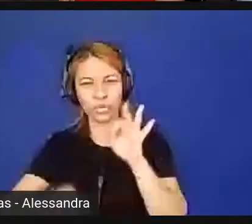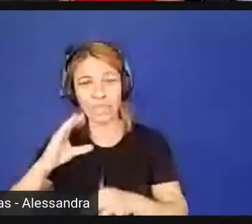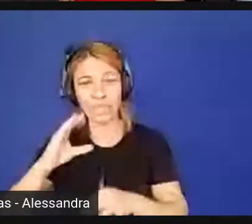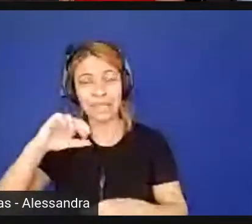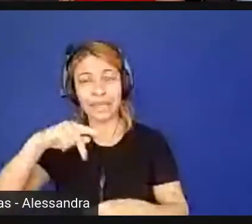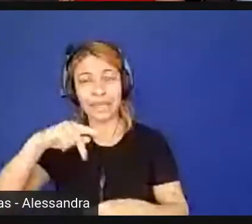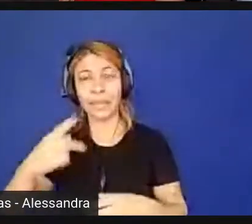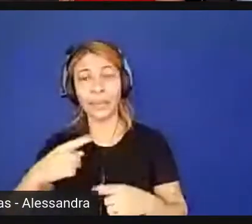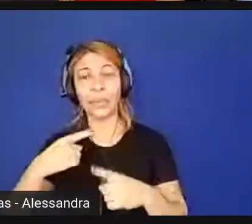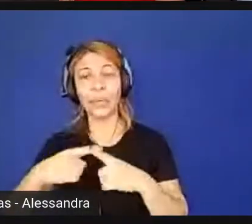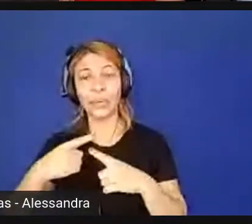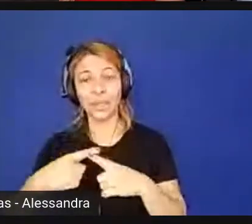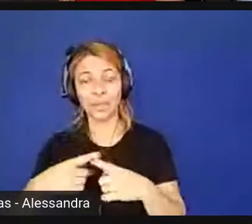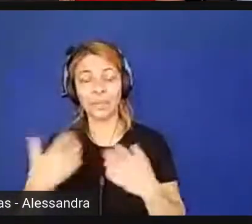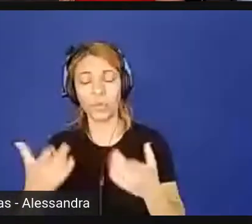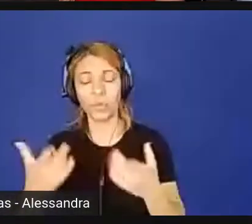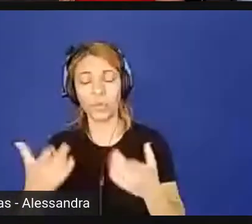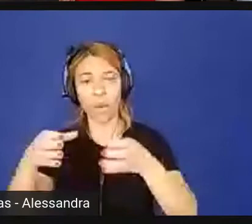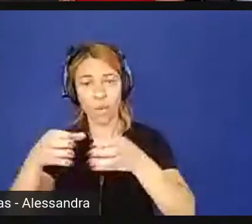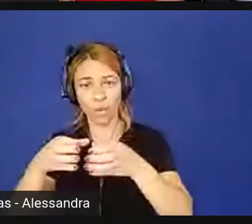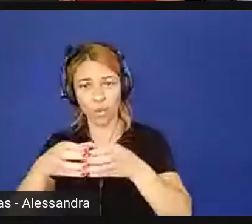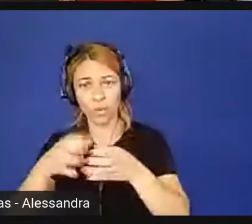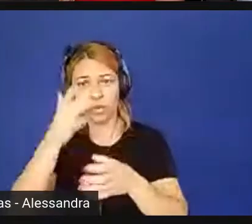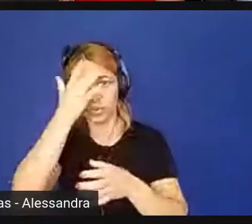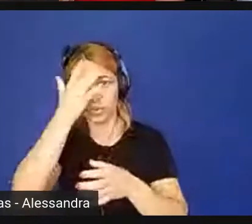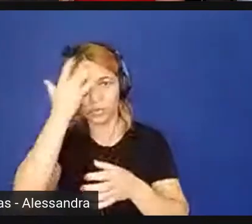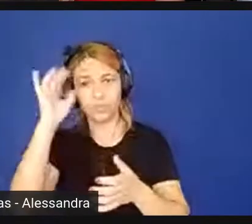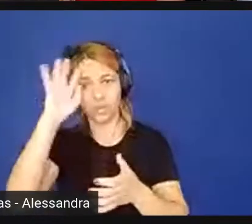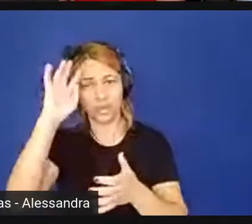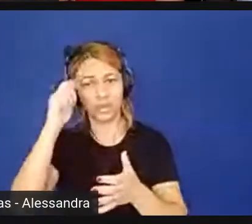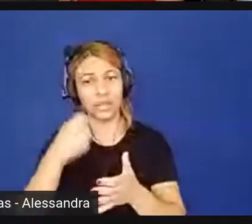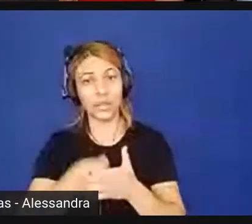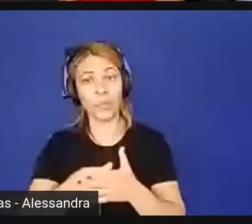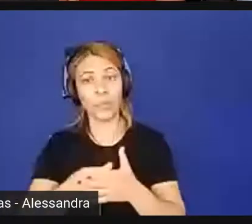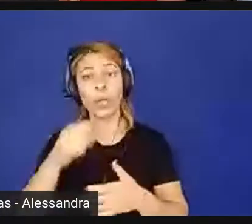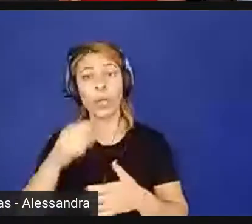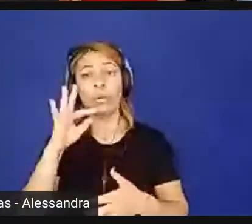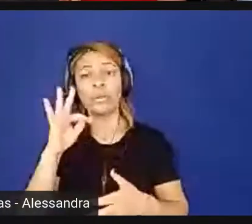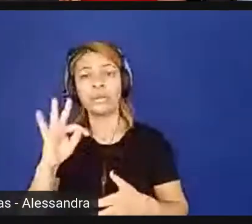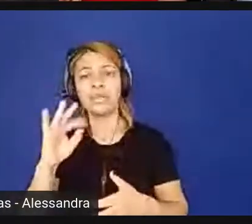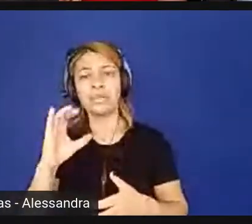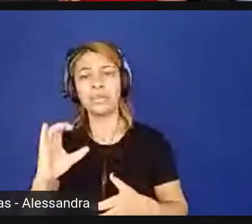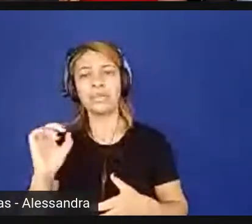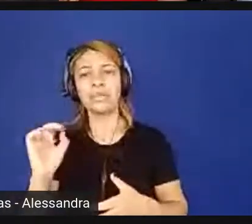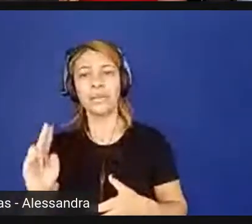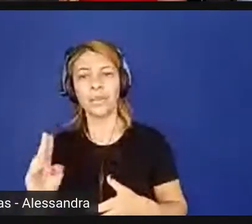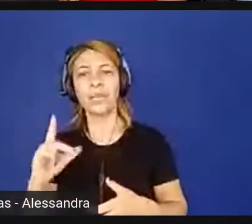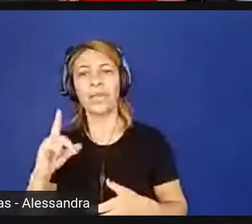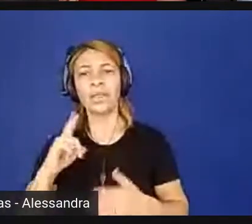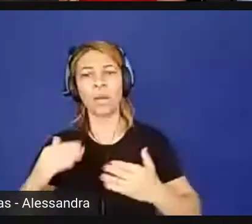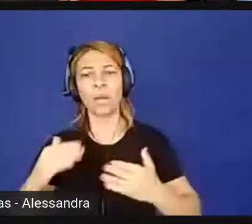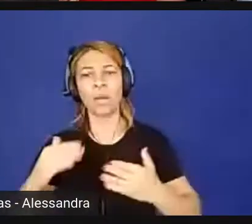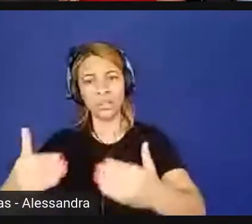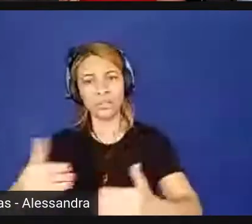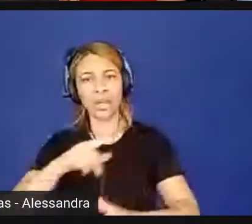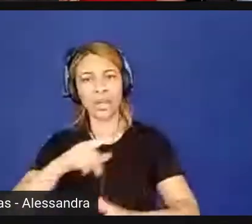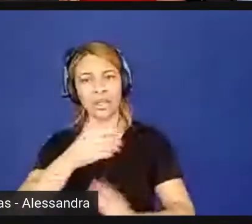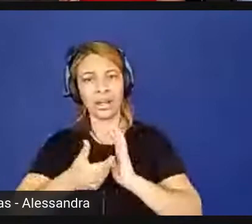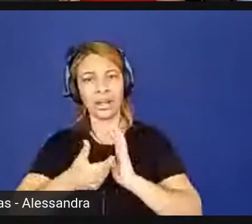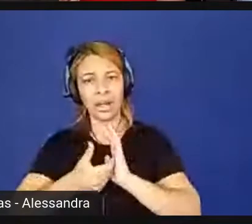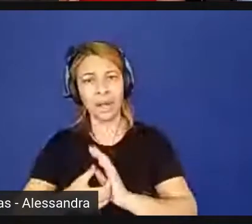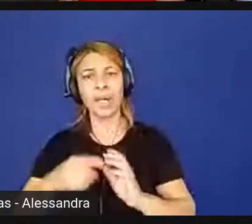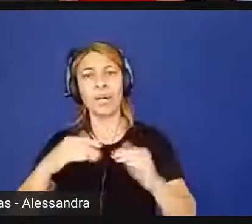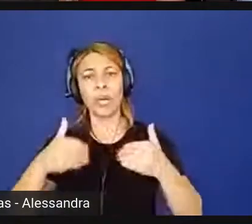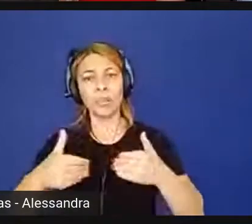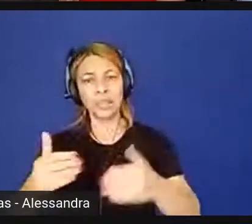plurais? Por causa disso. Por que o TCU ele tem um ministro que vem da Câmara, ele tem um ministro que vem do Senado, ele tem um ministro que